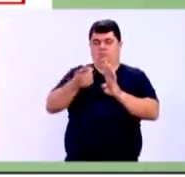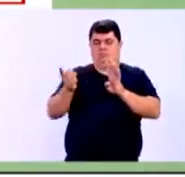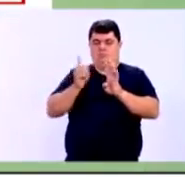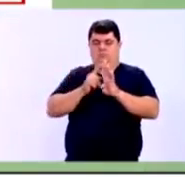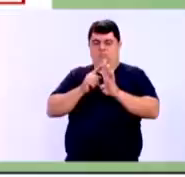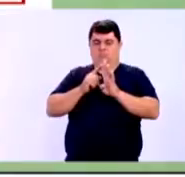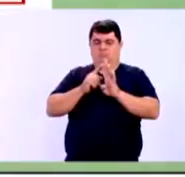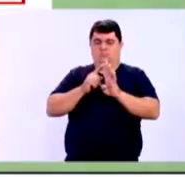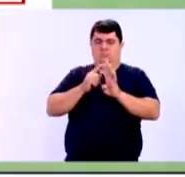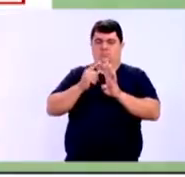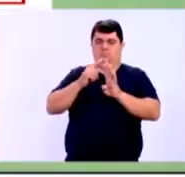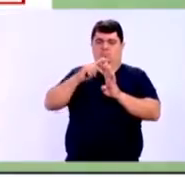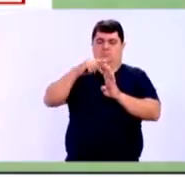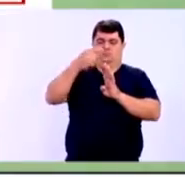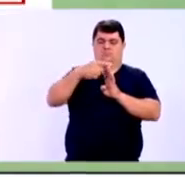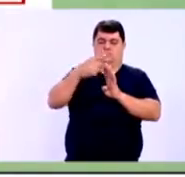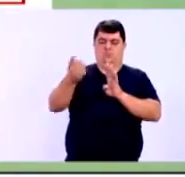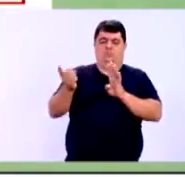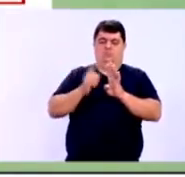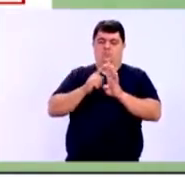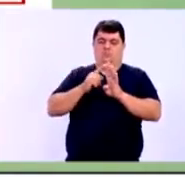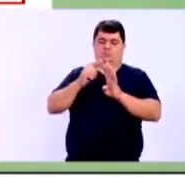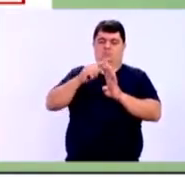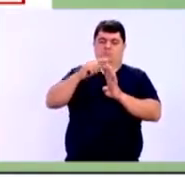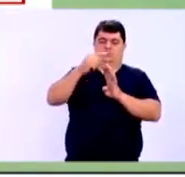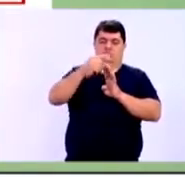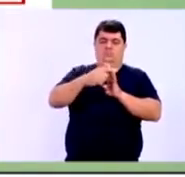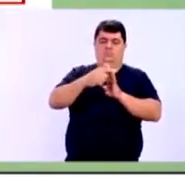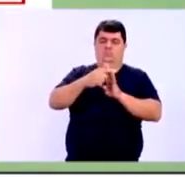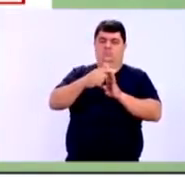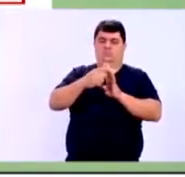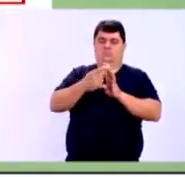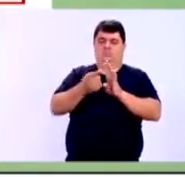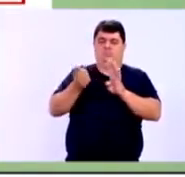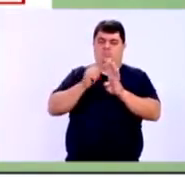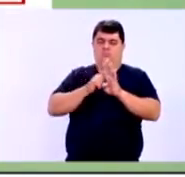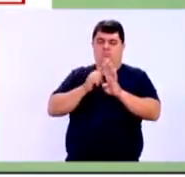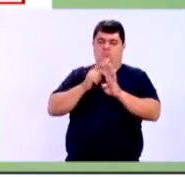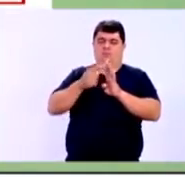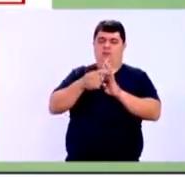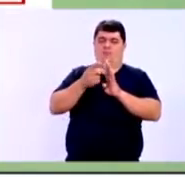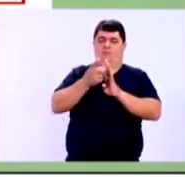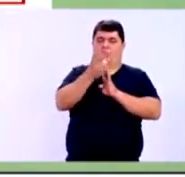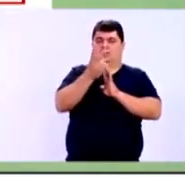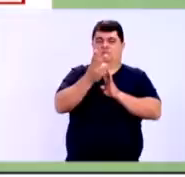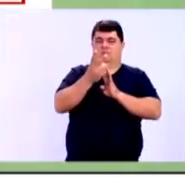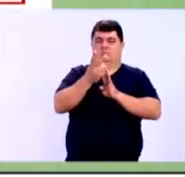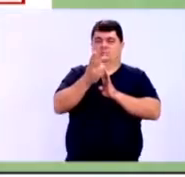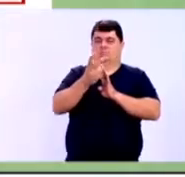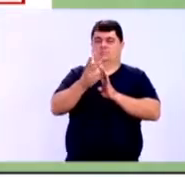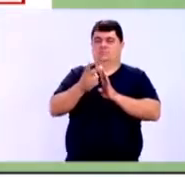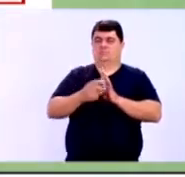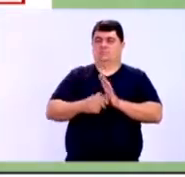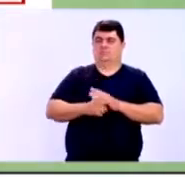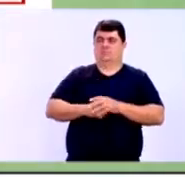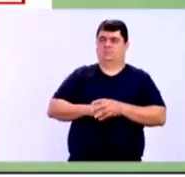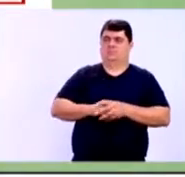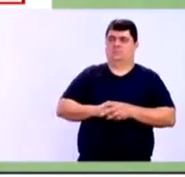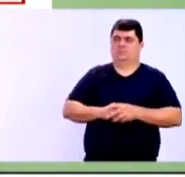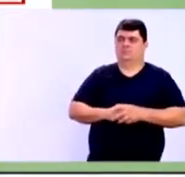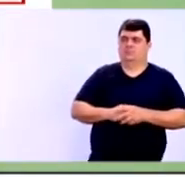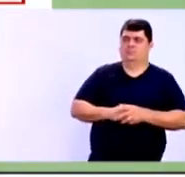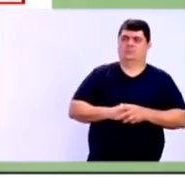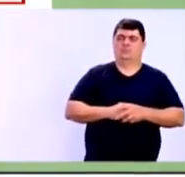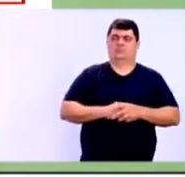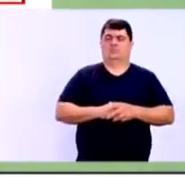entraram, depois vai baixar mais aqui o que? 40 das existentes lá, ao preço